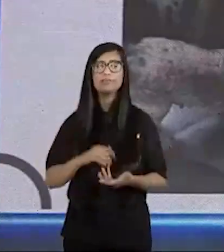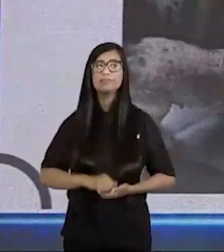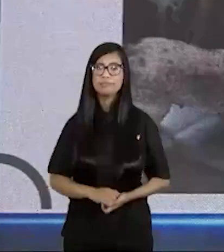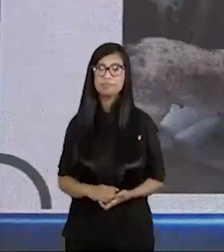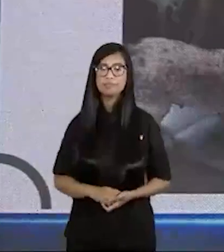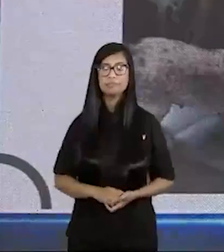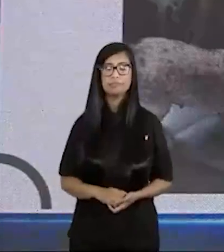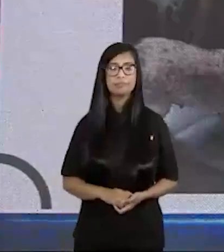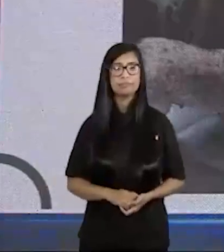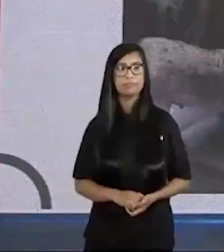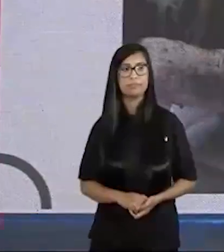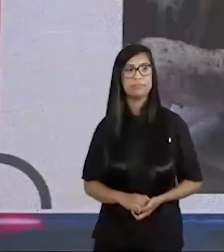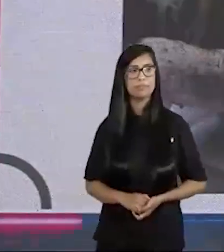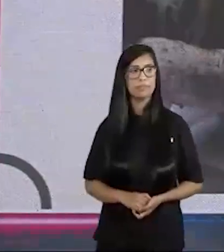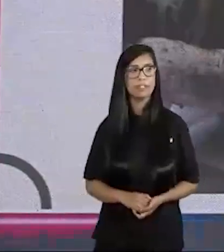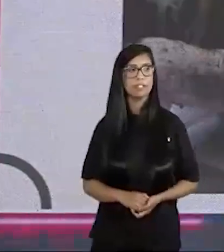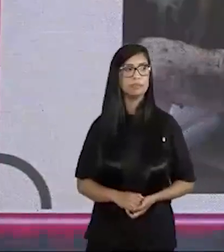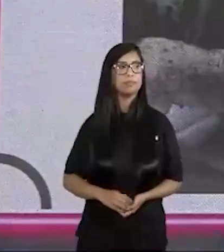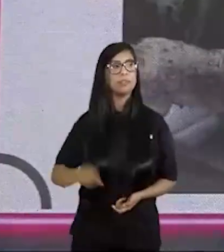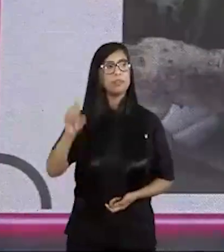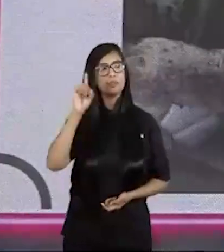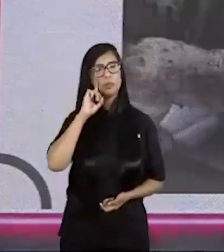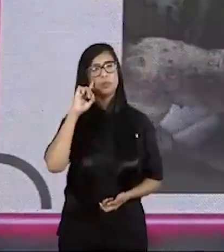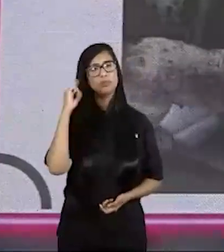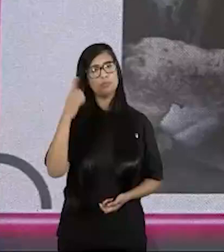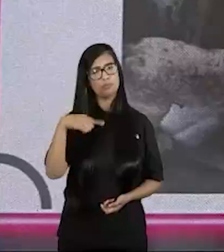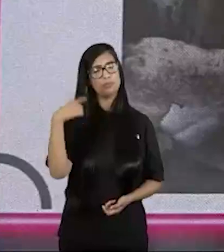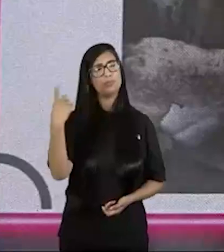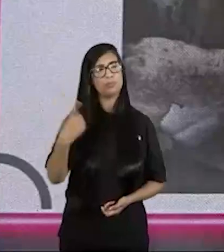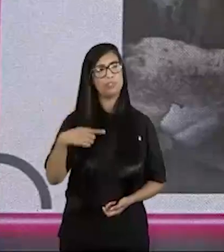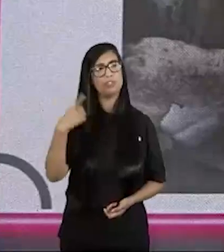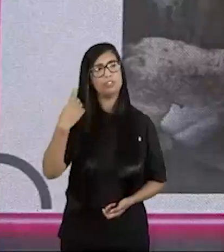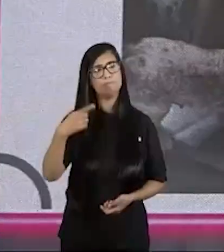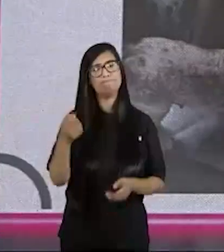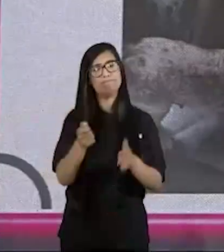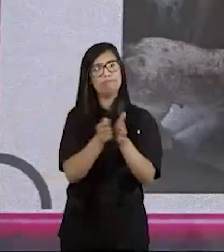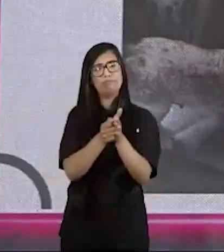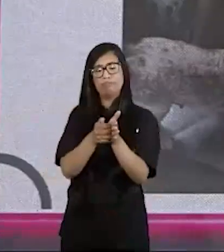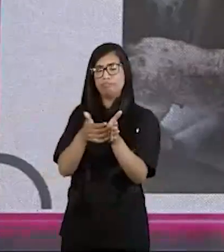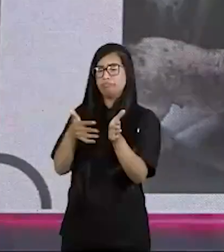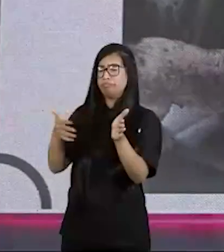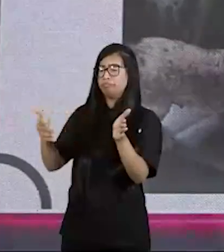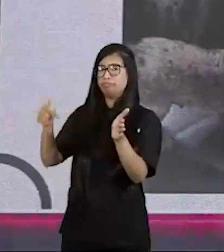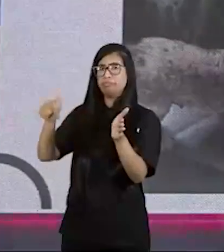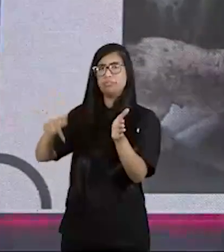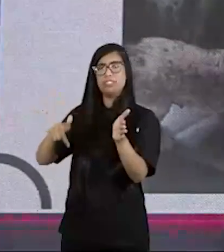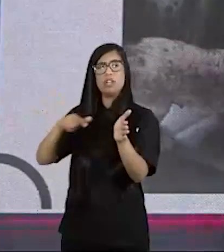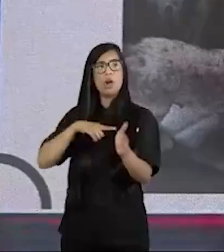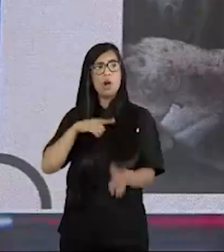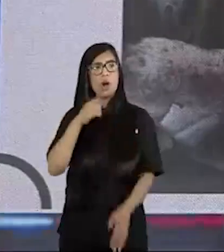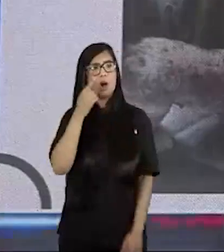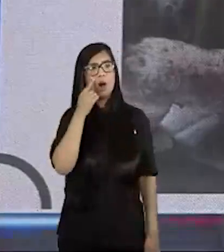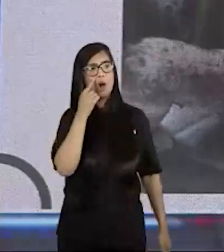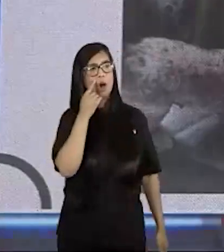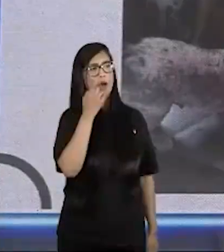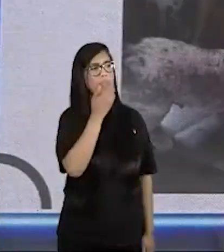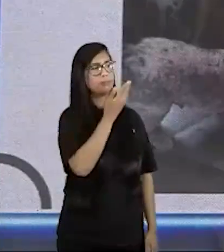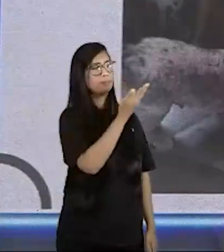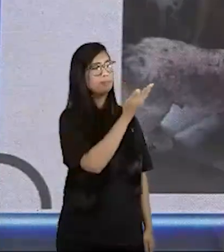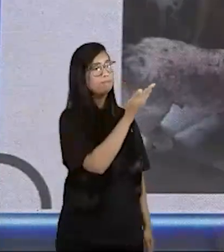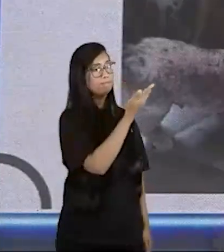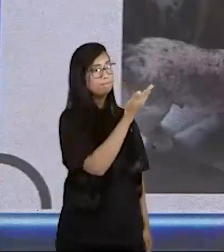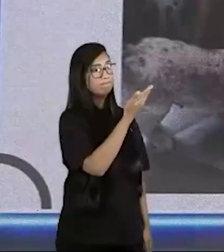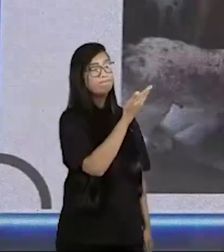Bom, então, um casinho do nosso dia a dia, a gente tem um paciente com muitas lesões, né? E o nosso primeiro passo é descrever